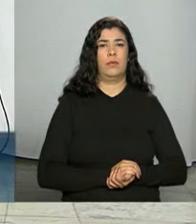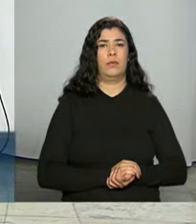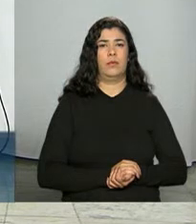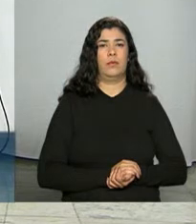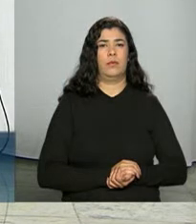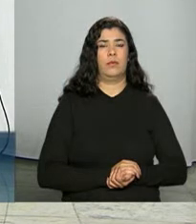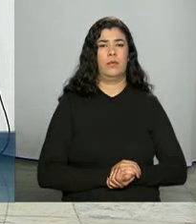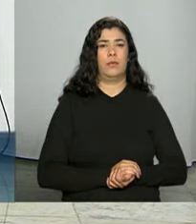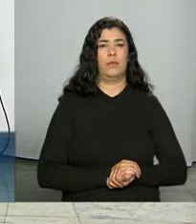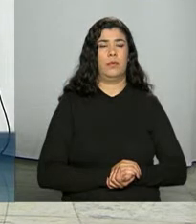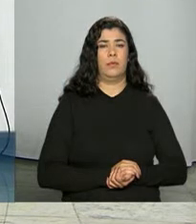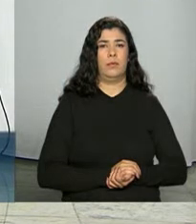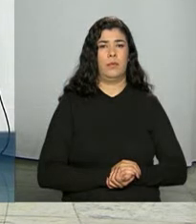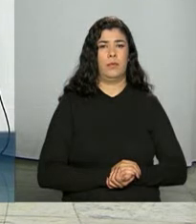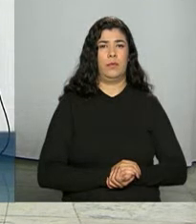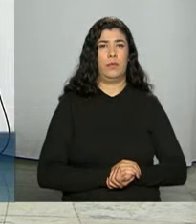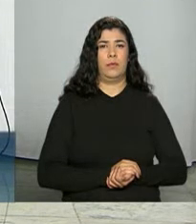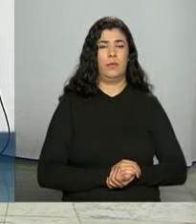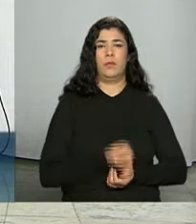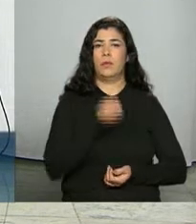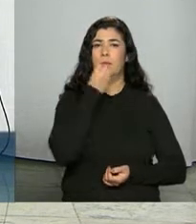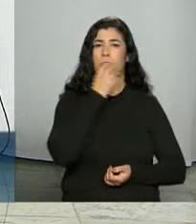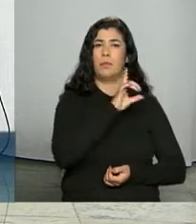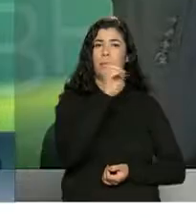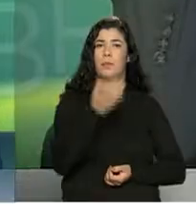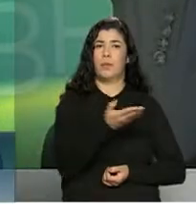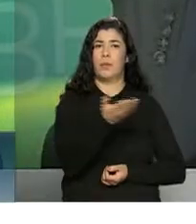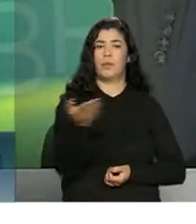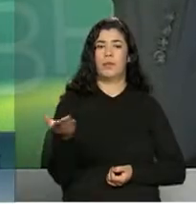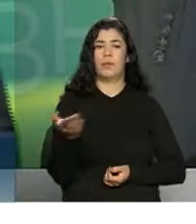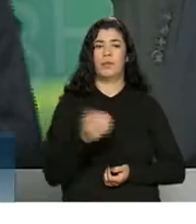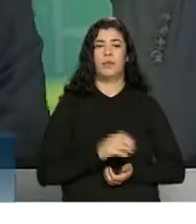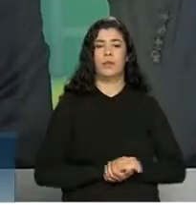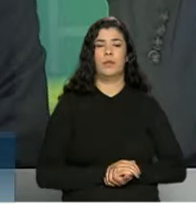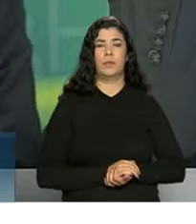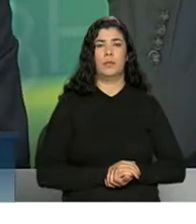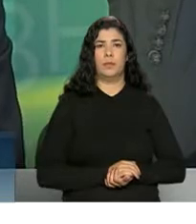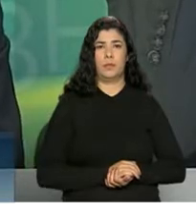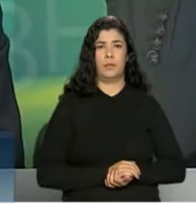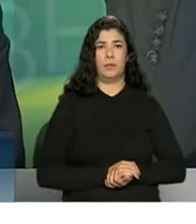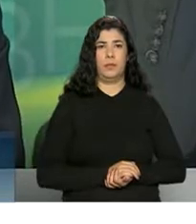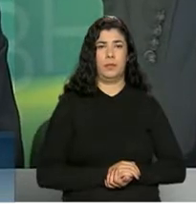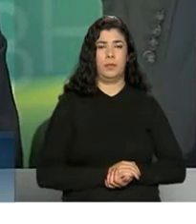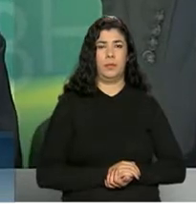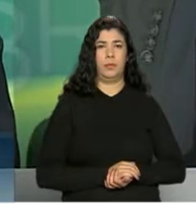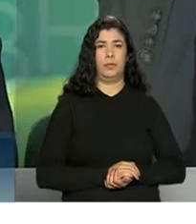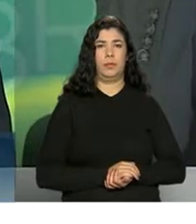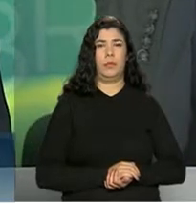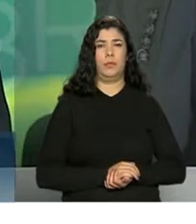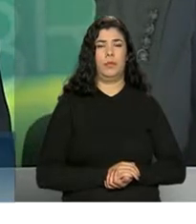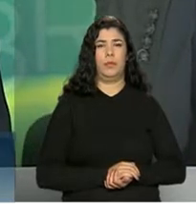Oi bom dia é é é